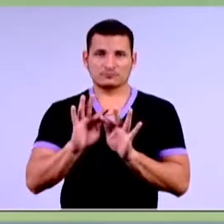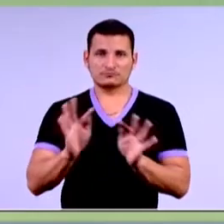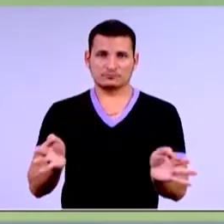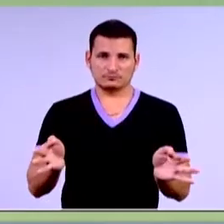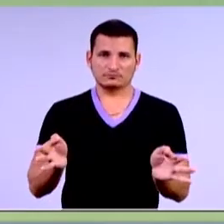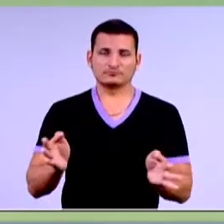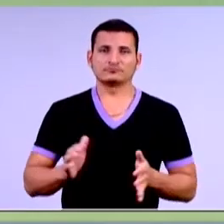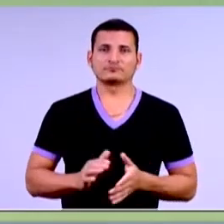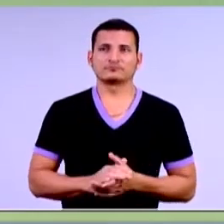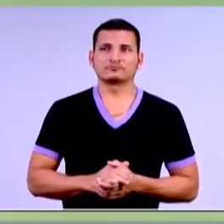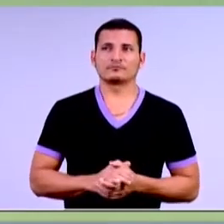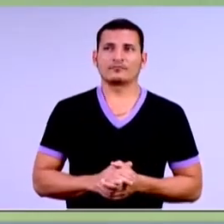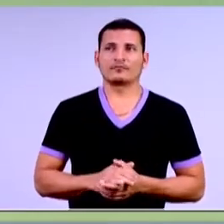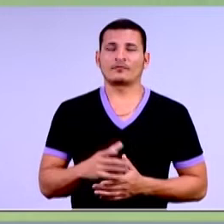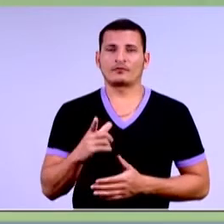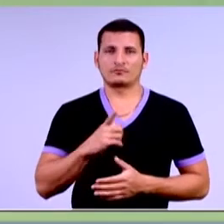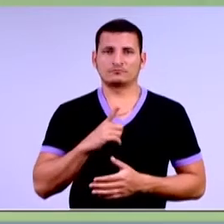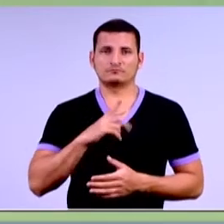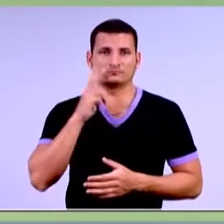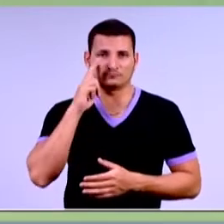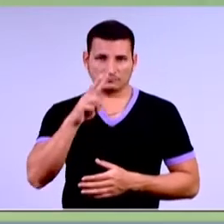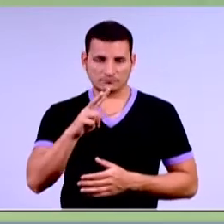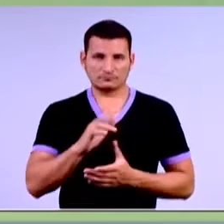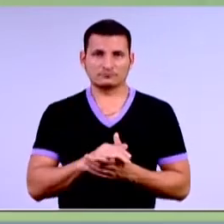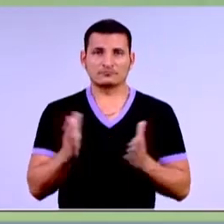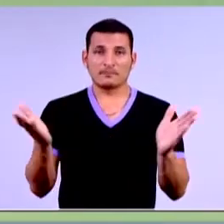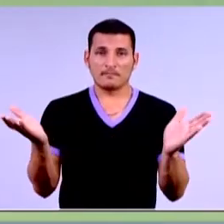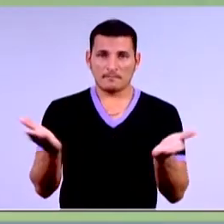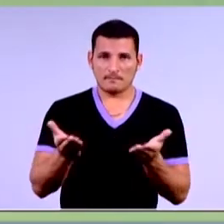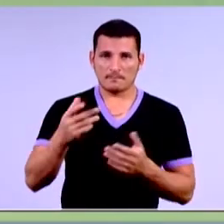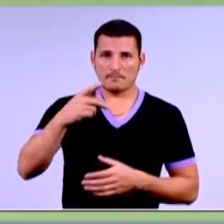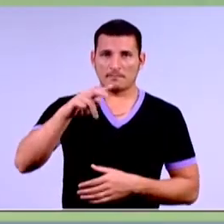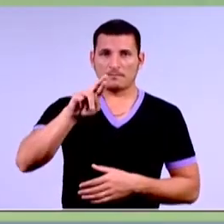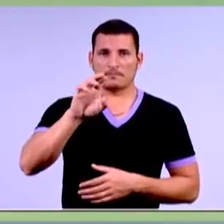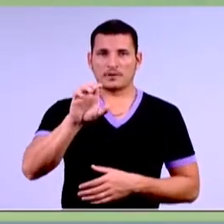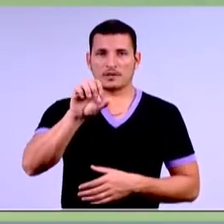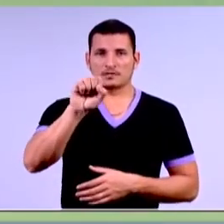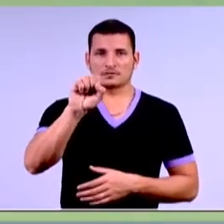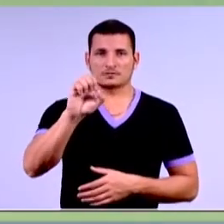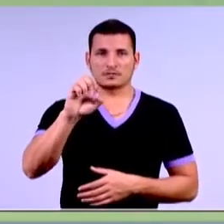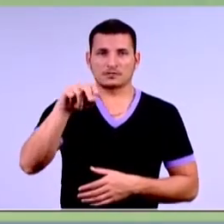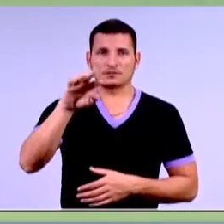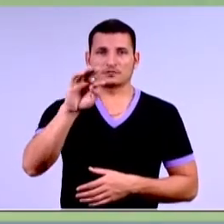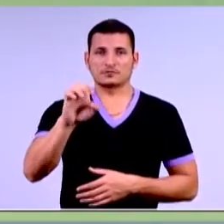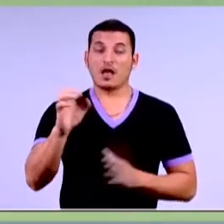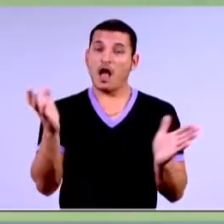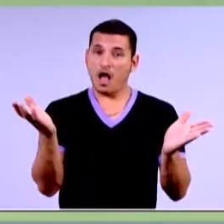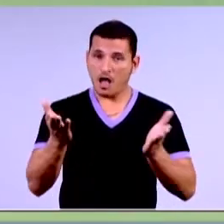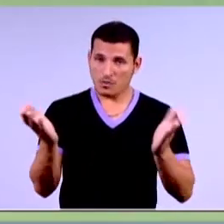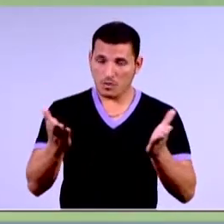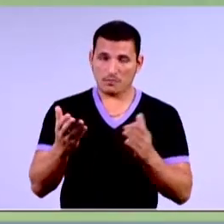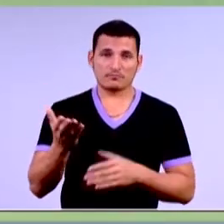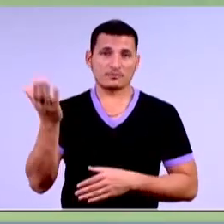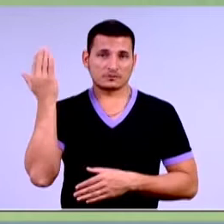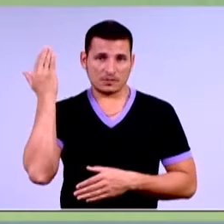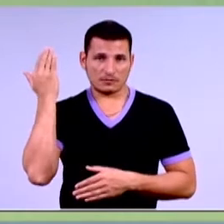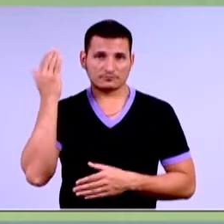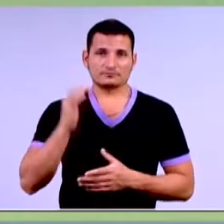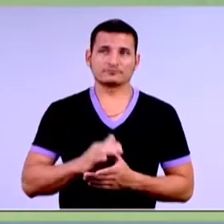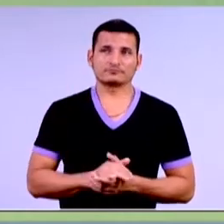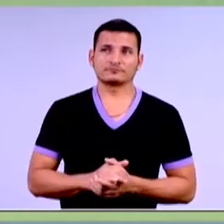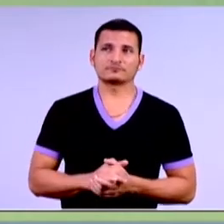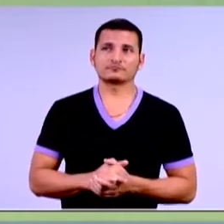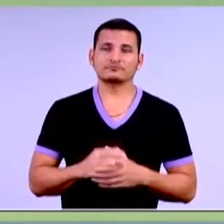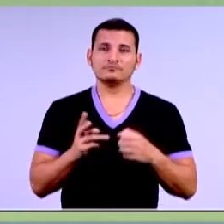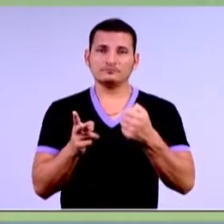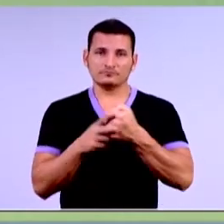simples nós temos visto o presente e agora nós vamos trabalhar com o passado não por enquanto nós vamos trabalhar com